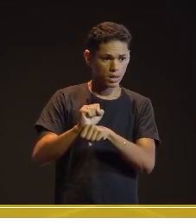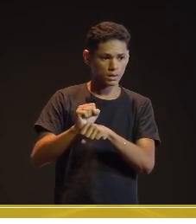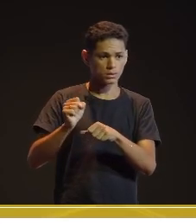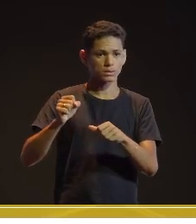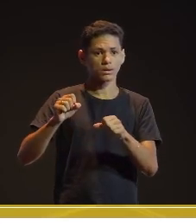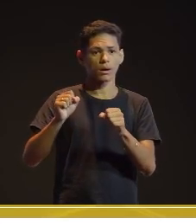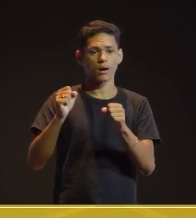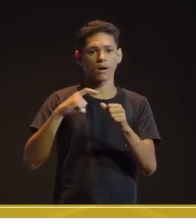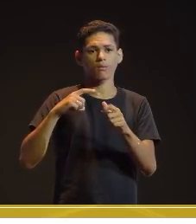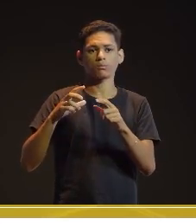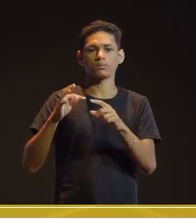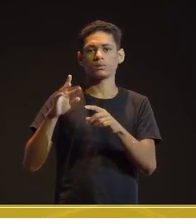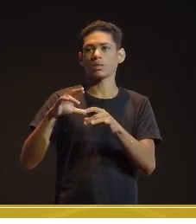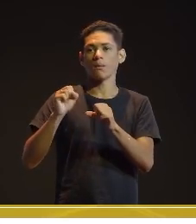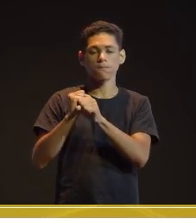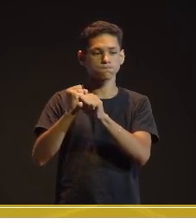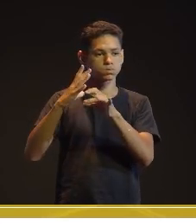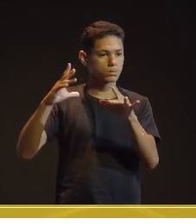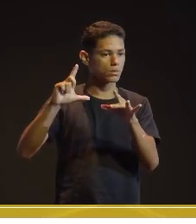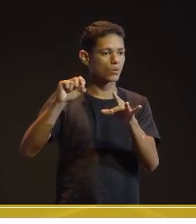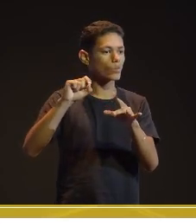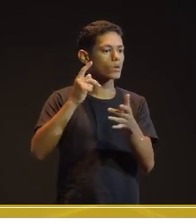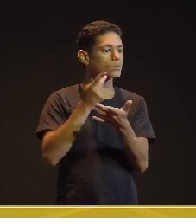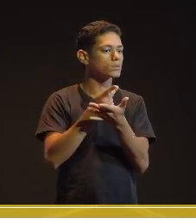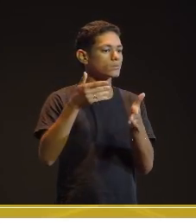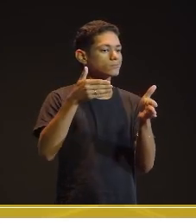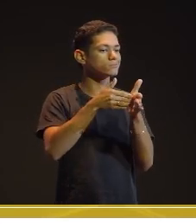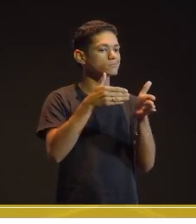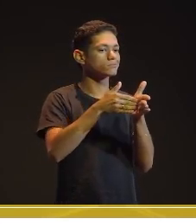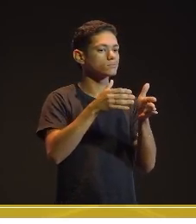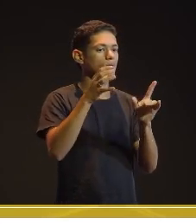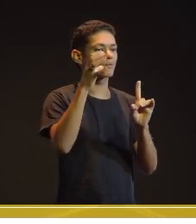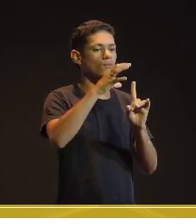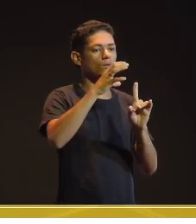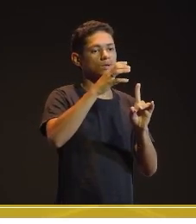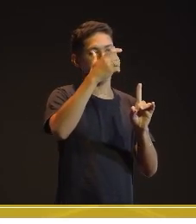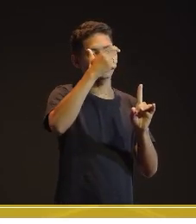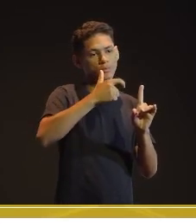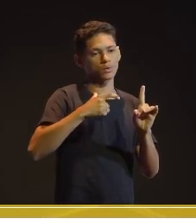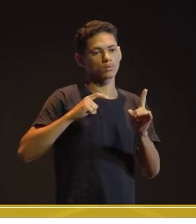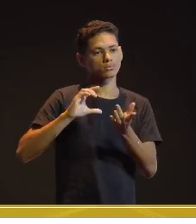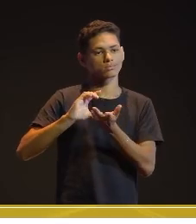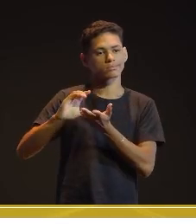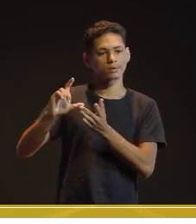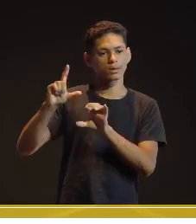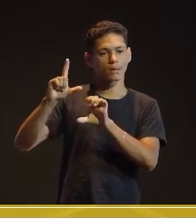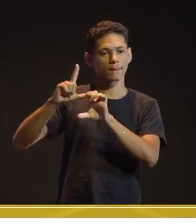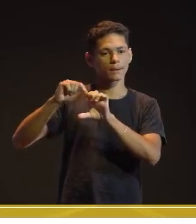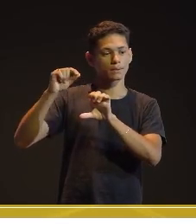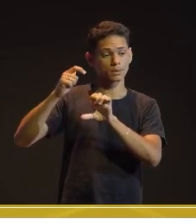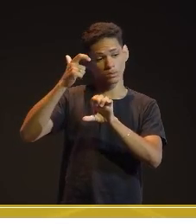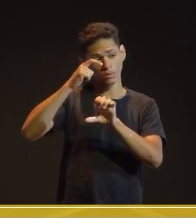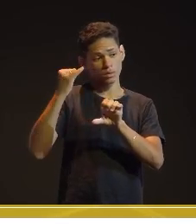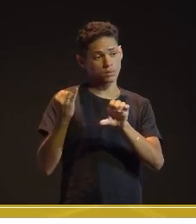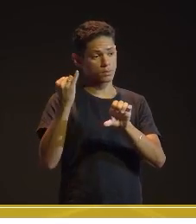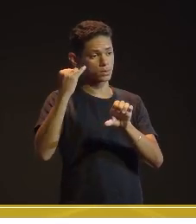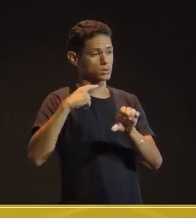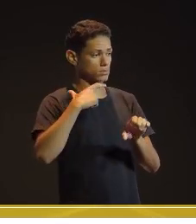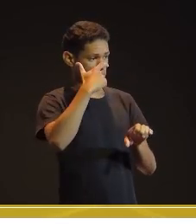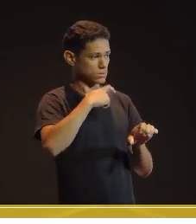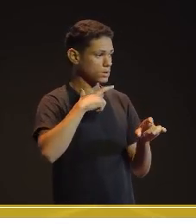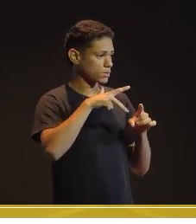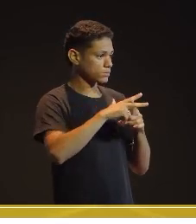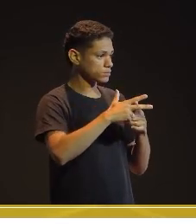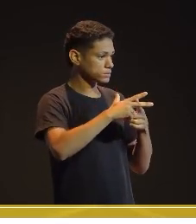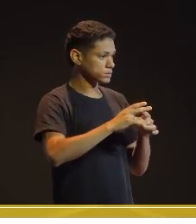transformador explode, tudo isso impacta no ticket do meu atendimento. Então, um dos itens mais importantes da operação e